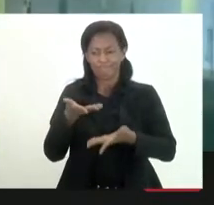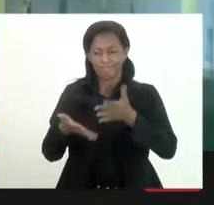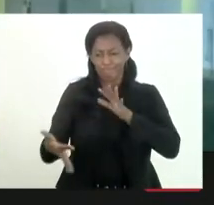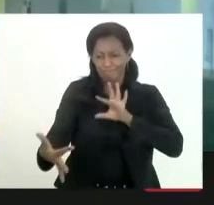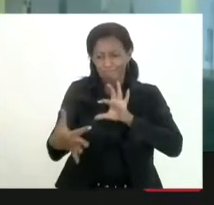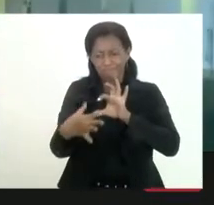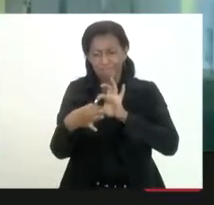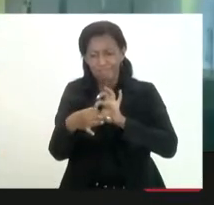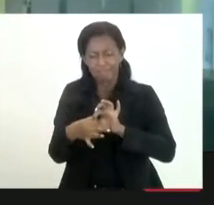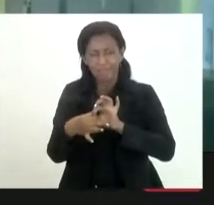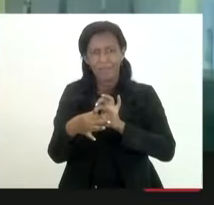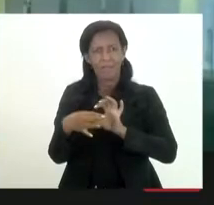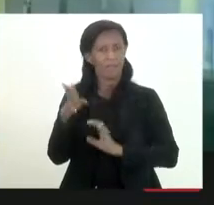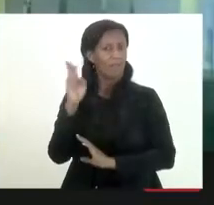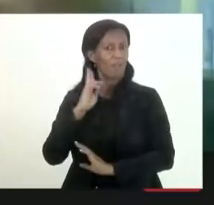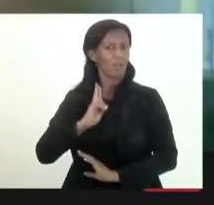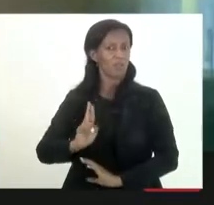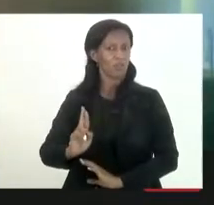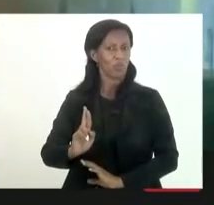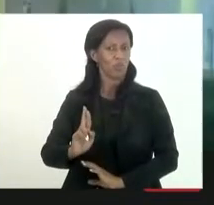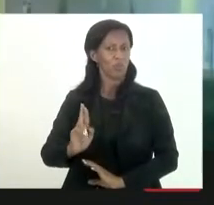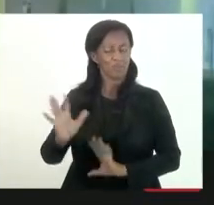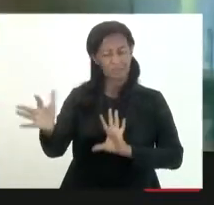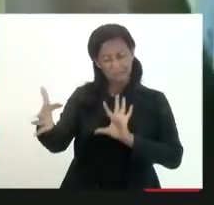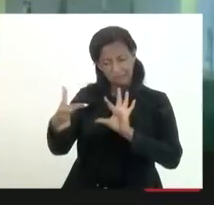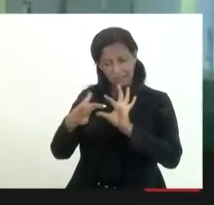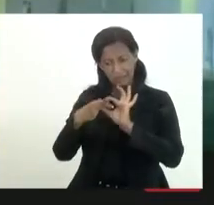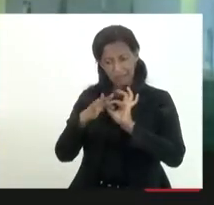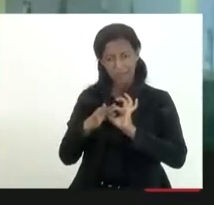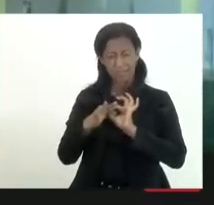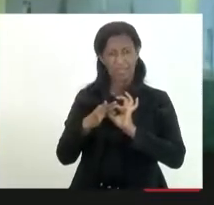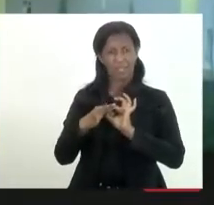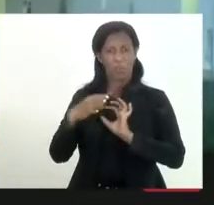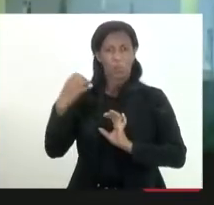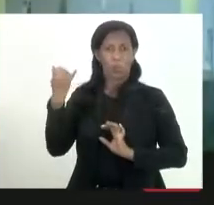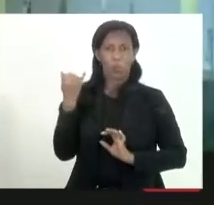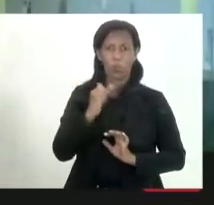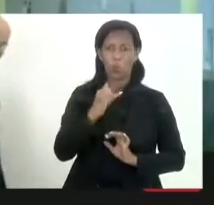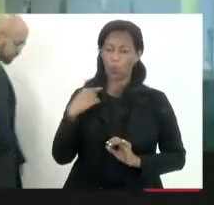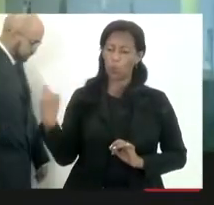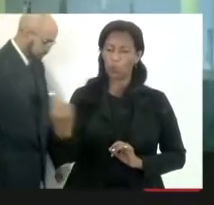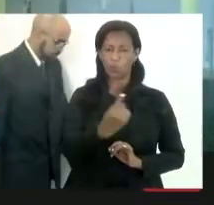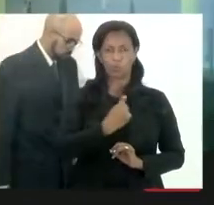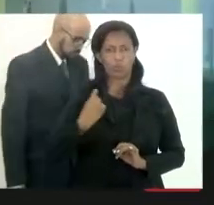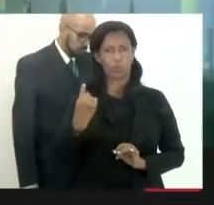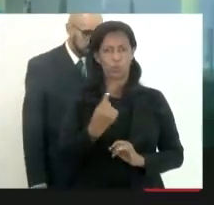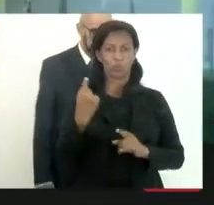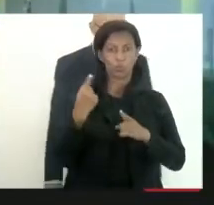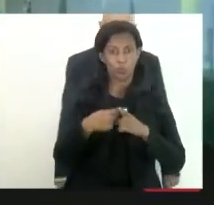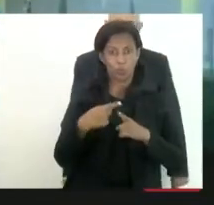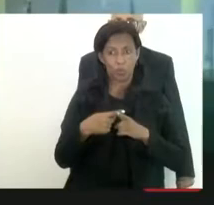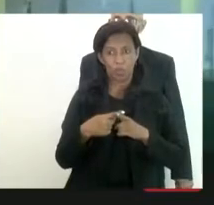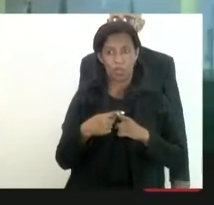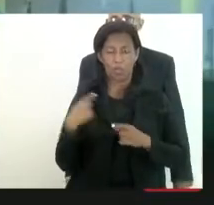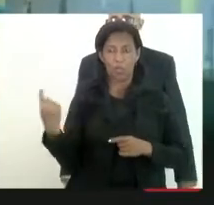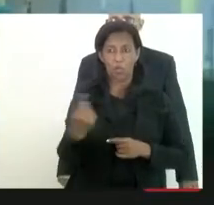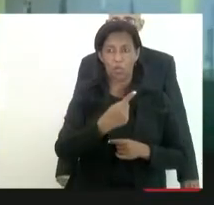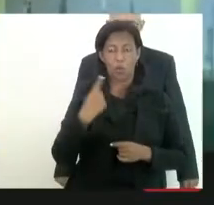interligação religiosa, interligação energética com os nossos. Por quê? Porque nós